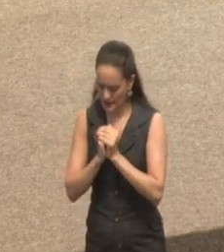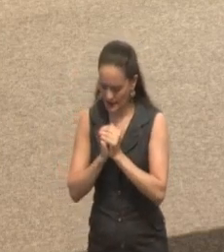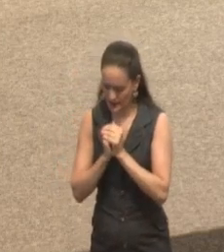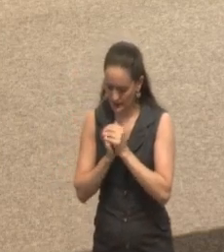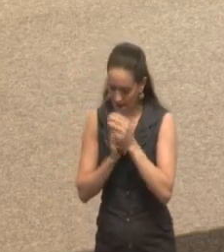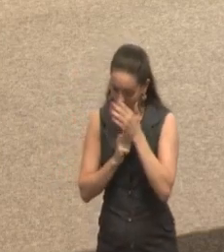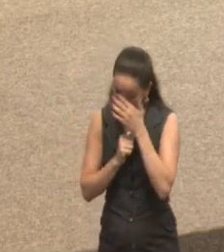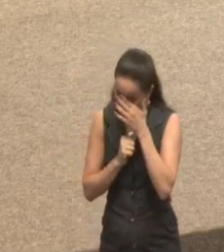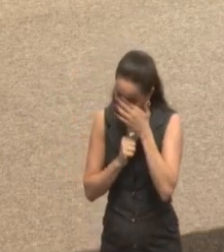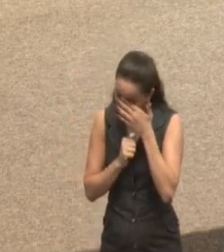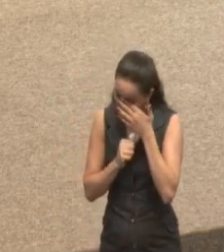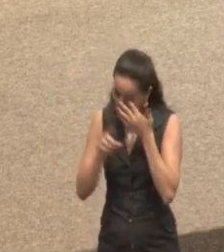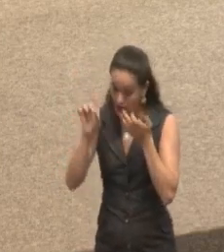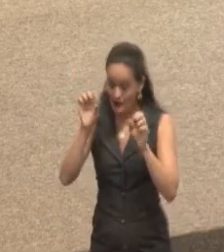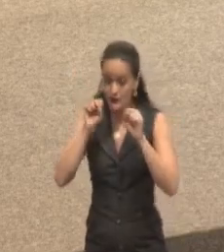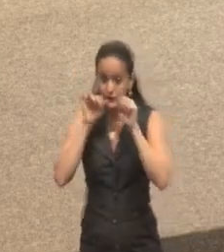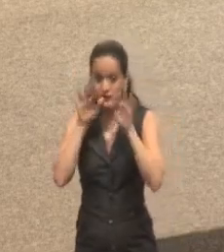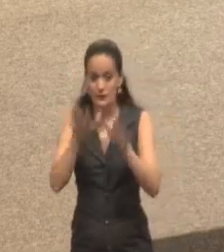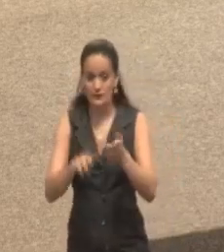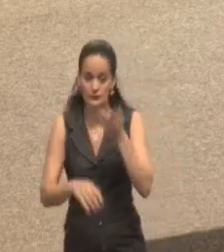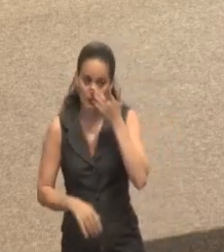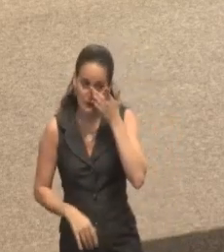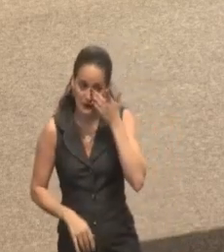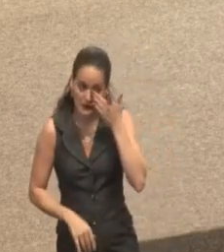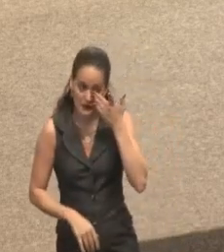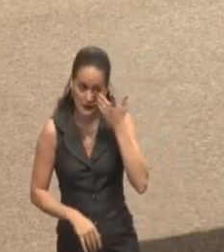amém. Deus abençoe, queridos.